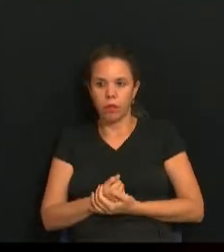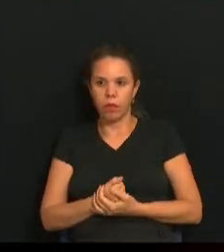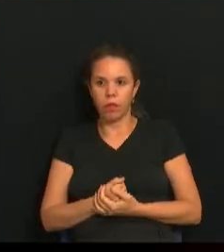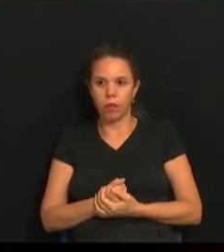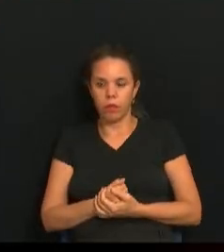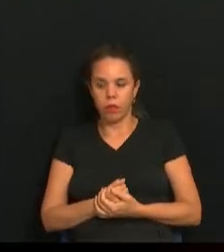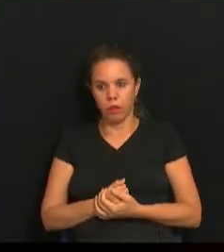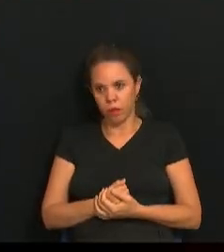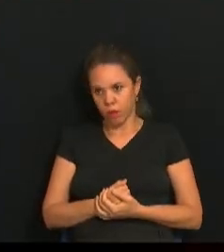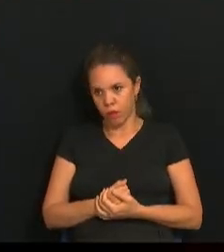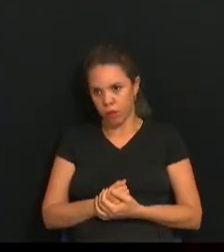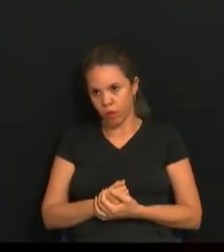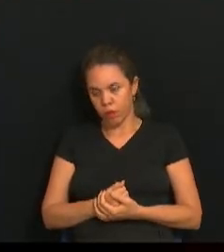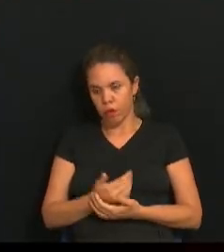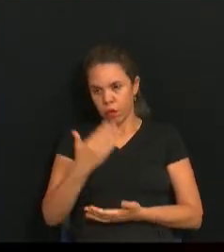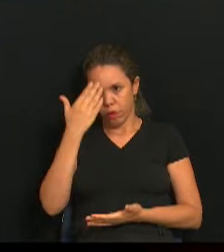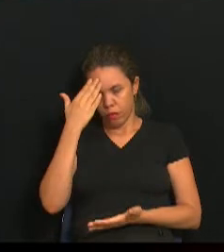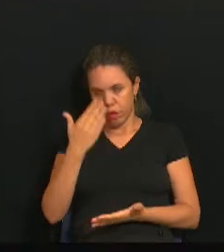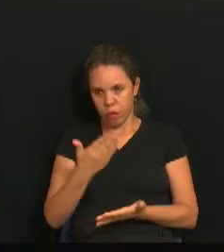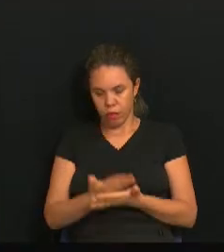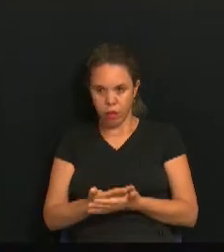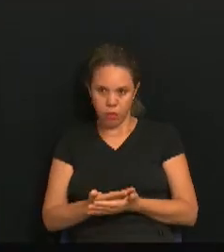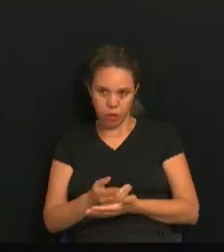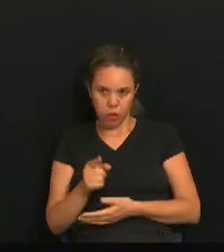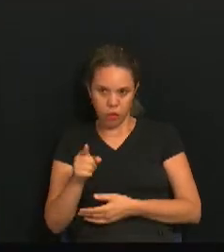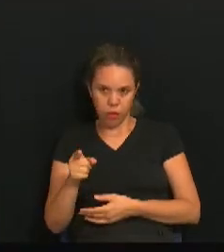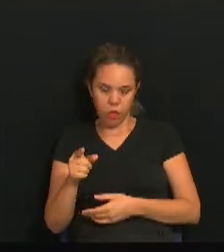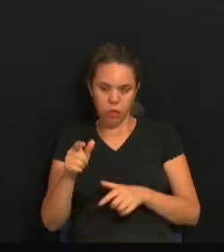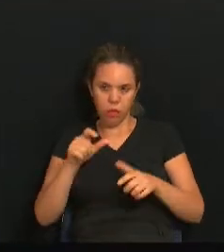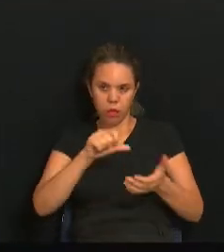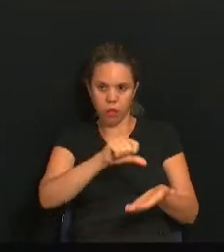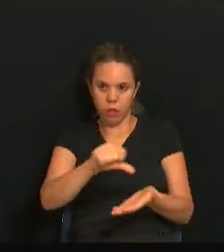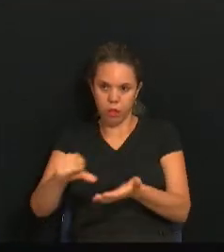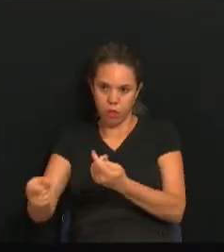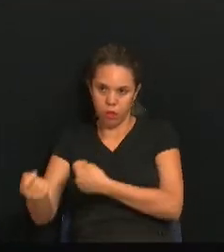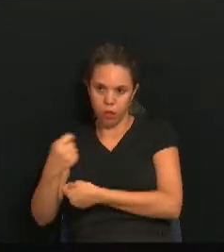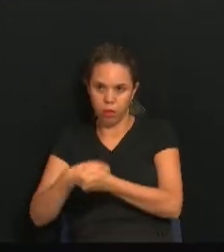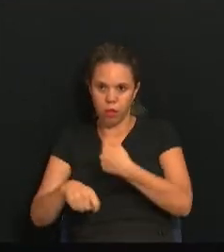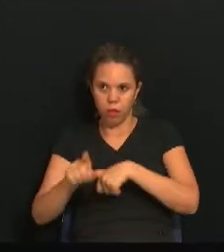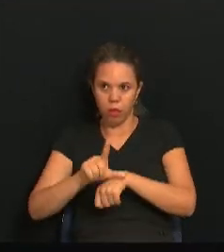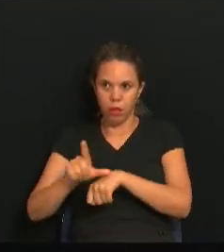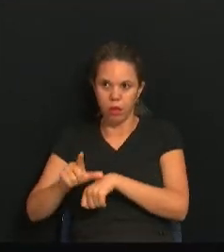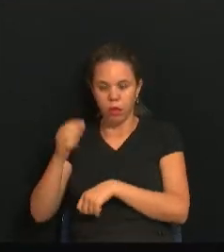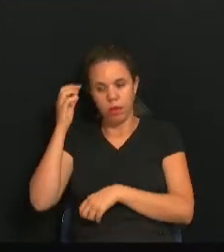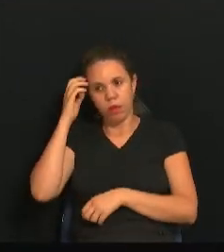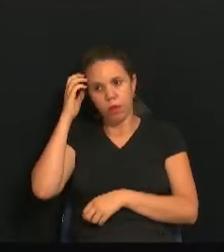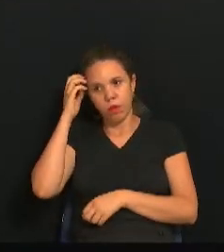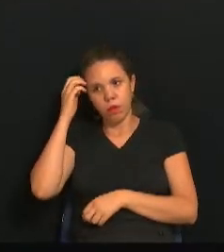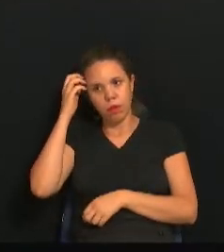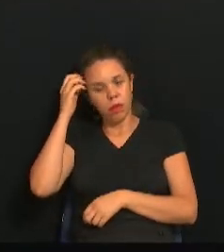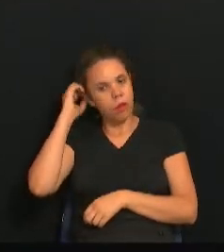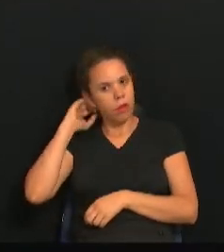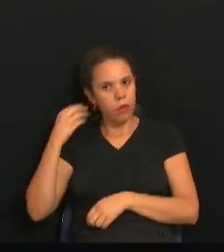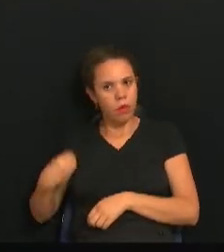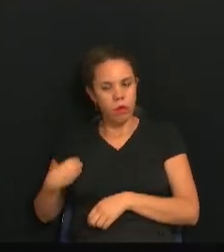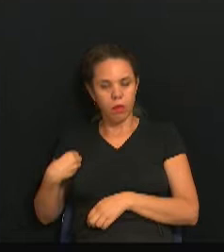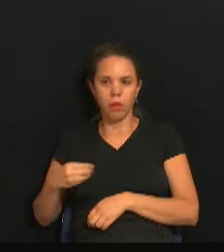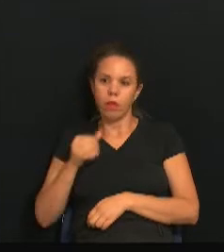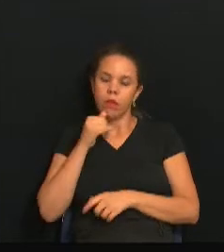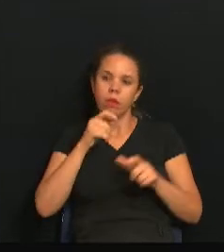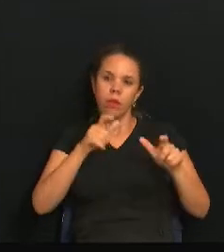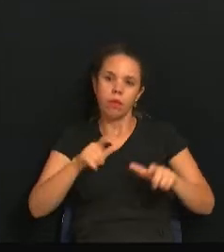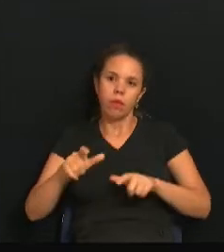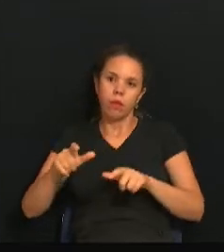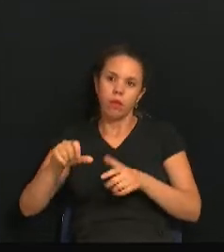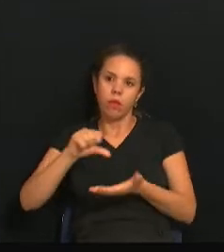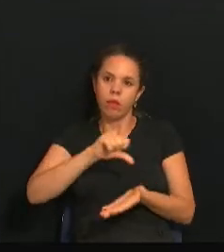Senhor presidente, eu acredito que a zona de atividade econômica, por ela estar assentadas em